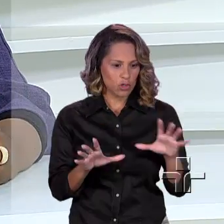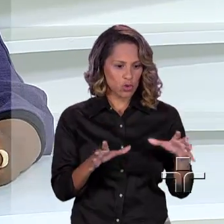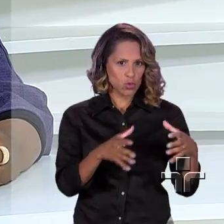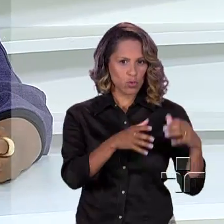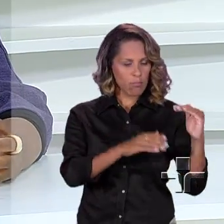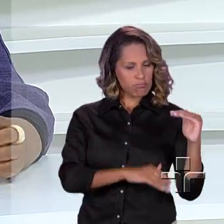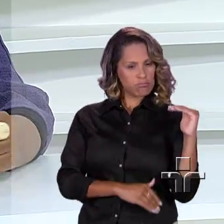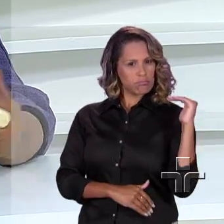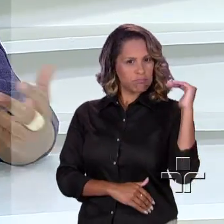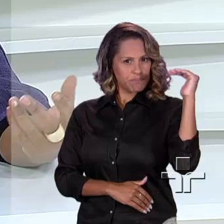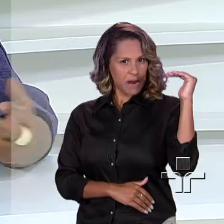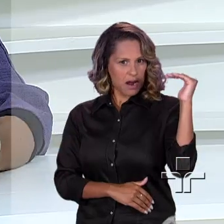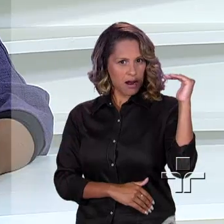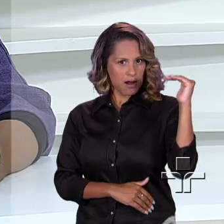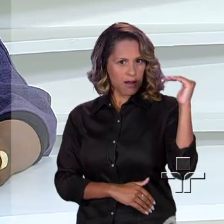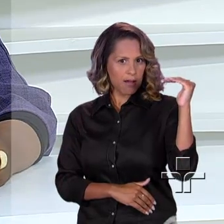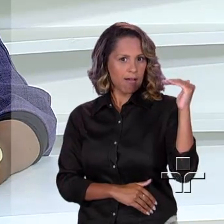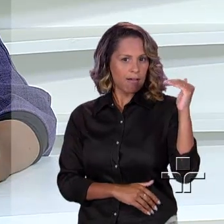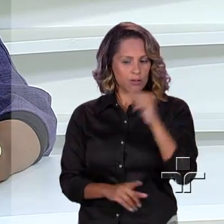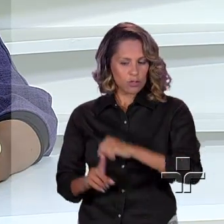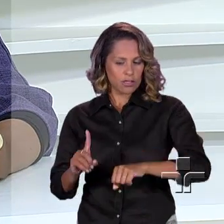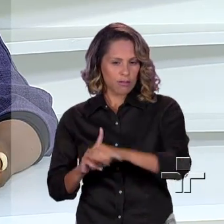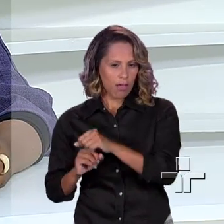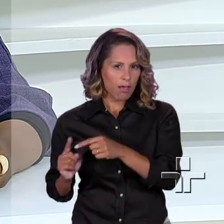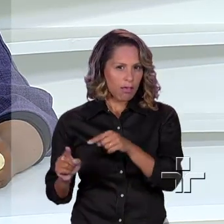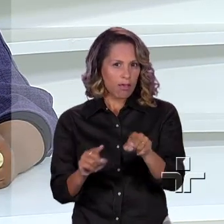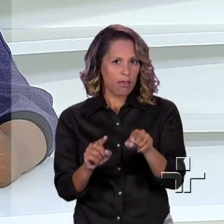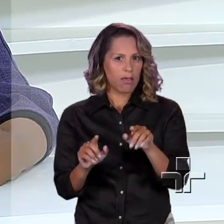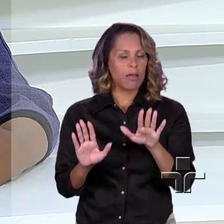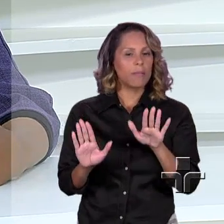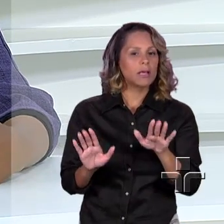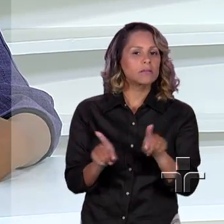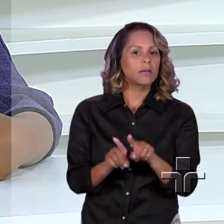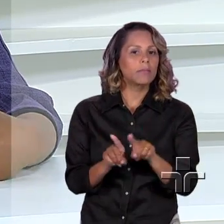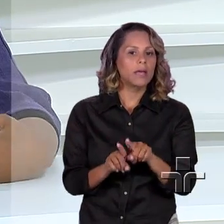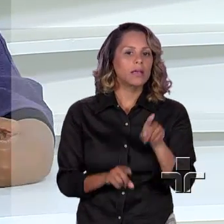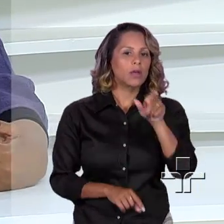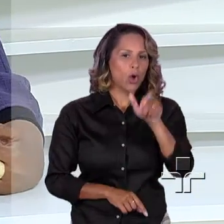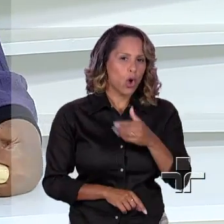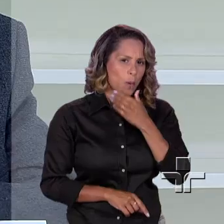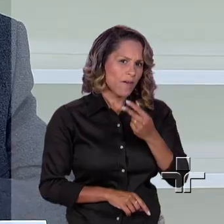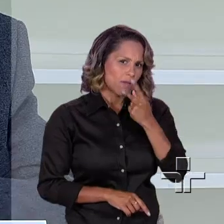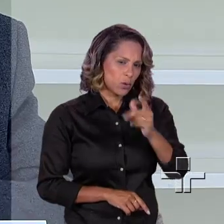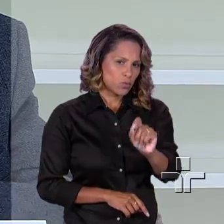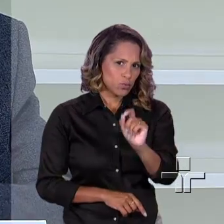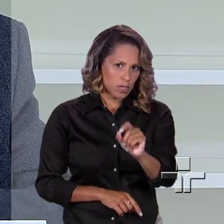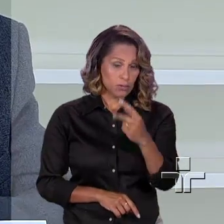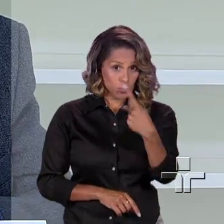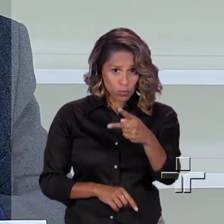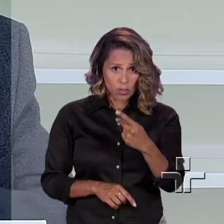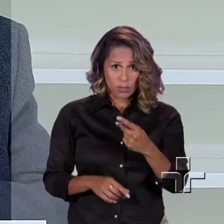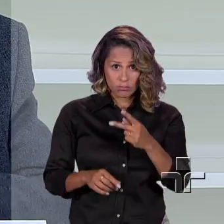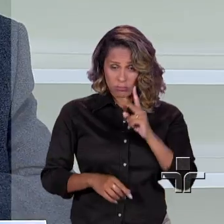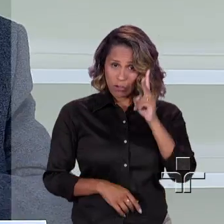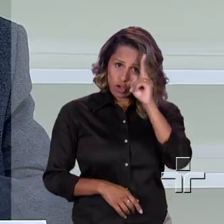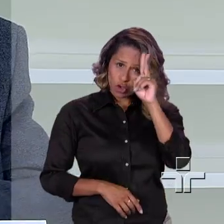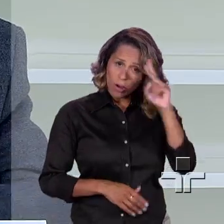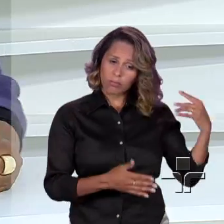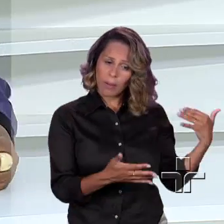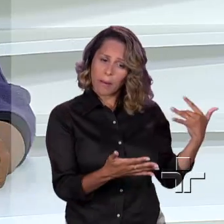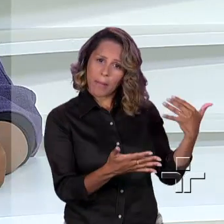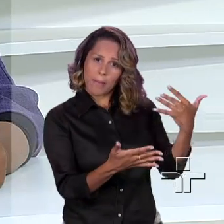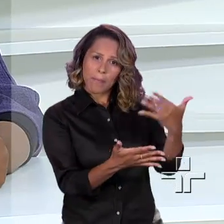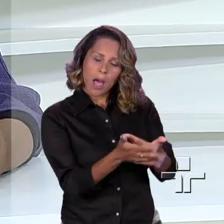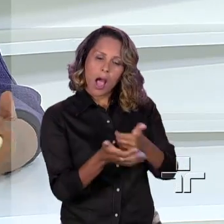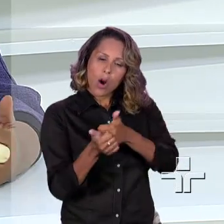que predomina, e voltando um pouco à questão que o Liz te colocou, ao longo dessa sua trajetória, né, acompanhando a história